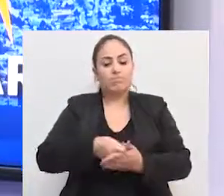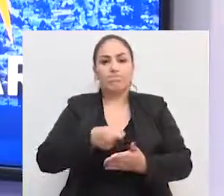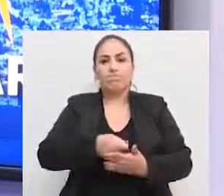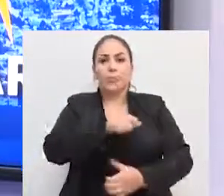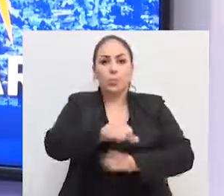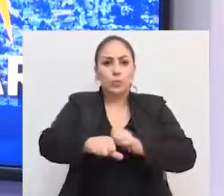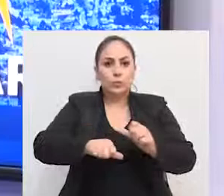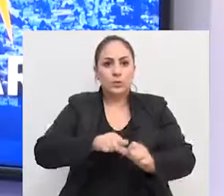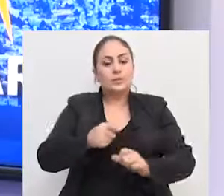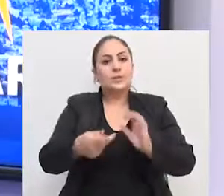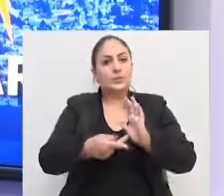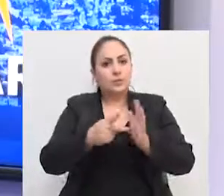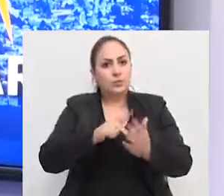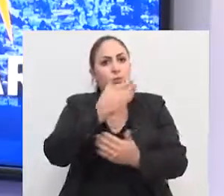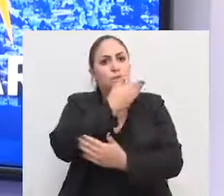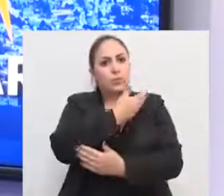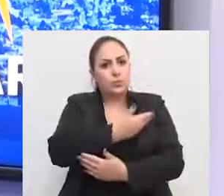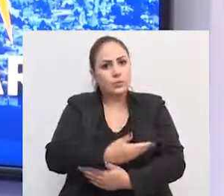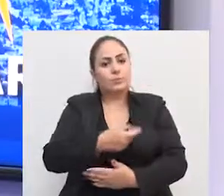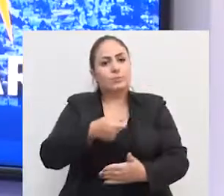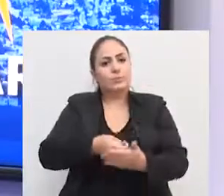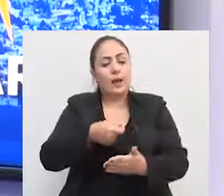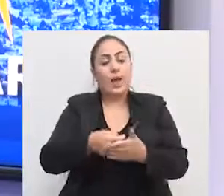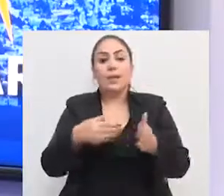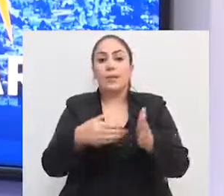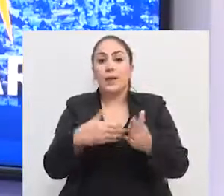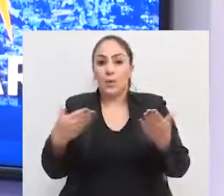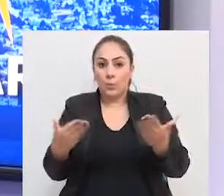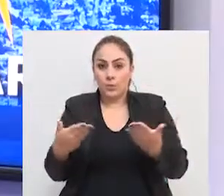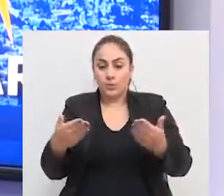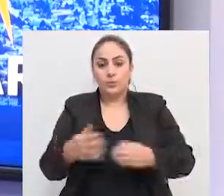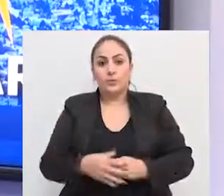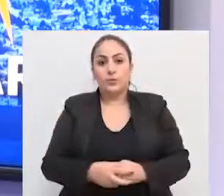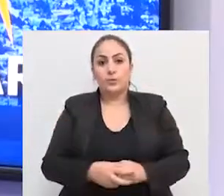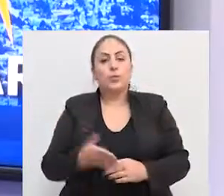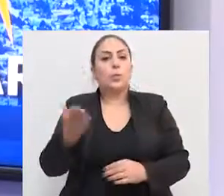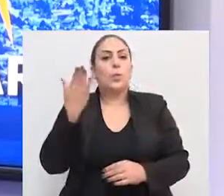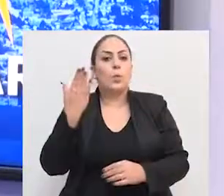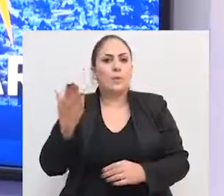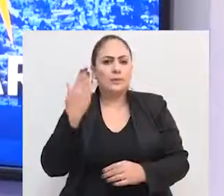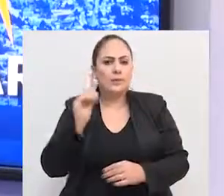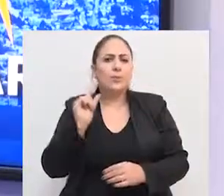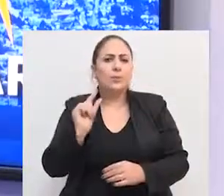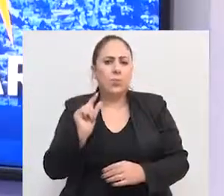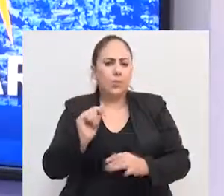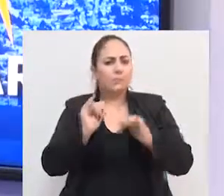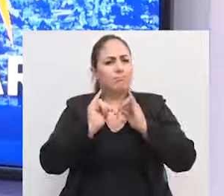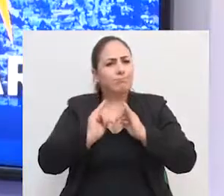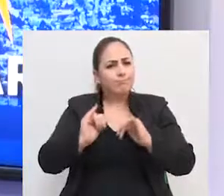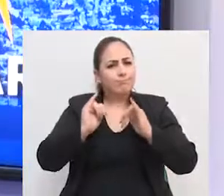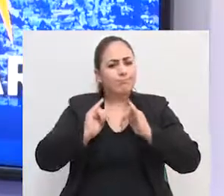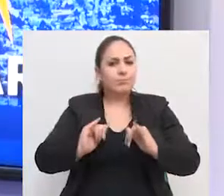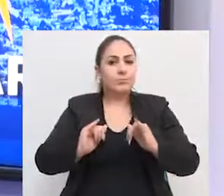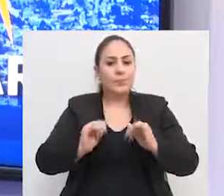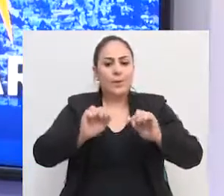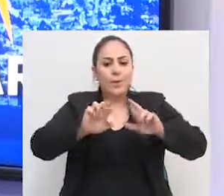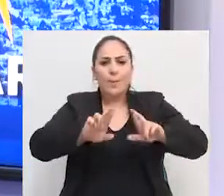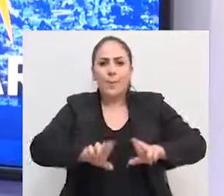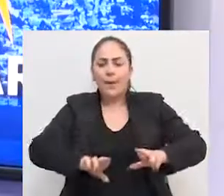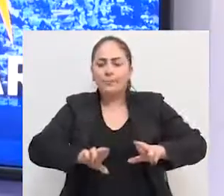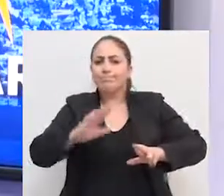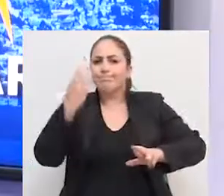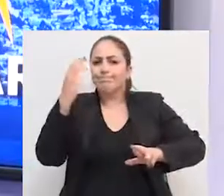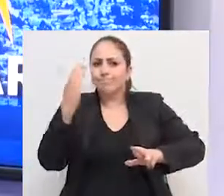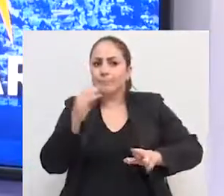mudanças significativas de hábitos que persistem até hoje. No passado, há pouca informação e uma